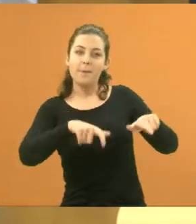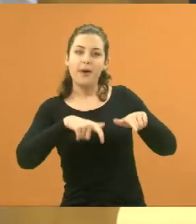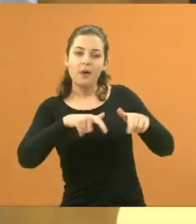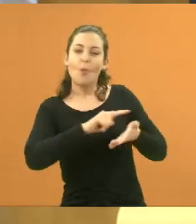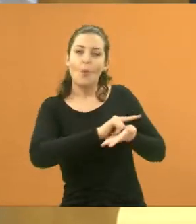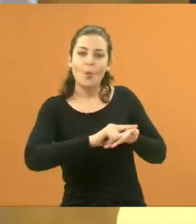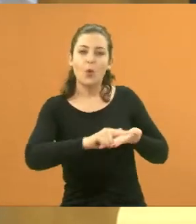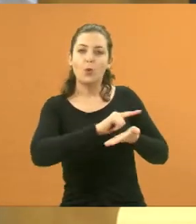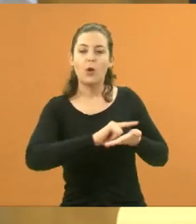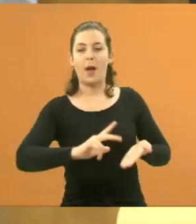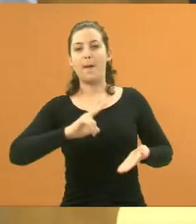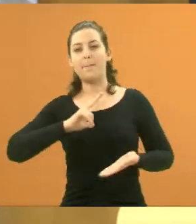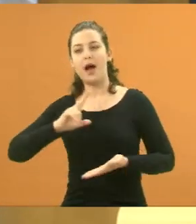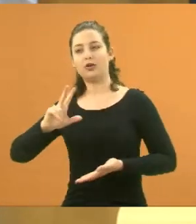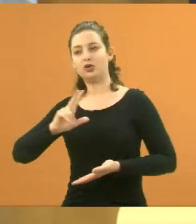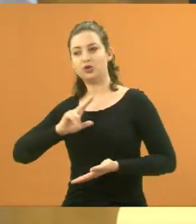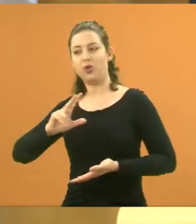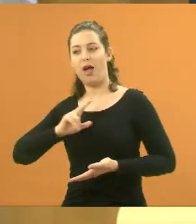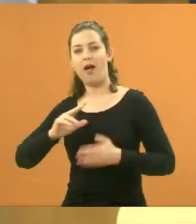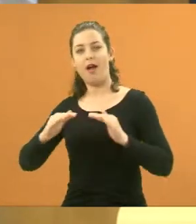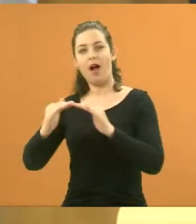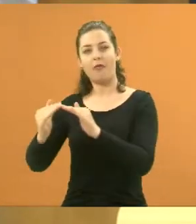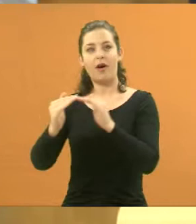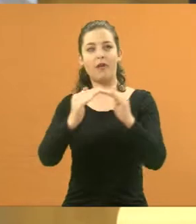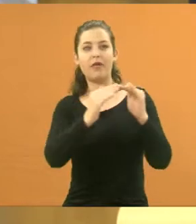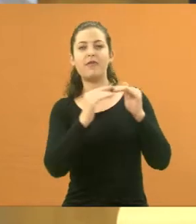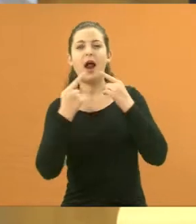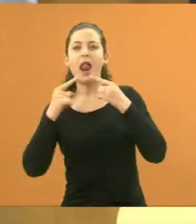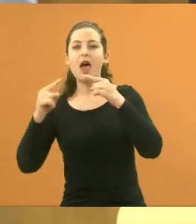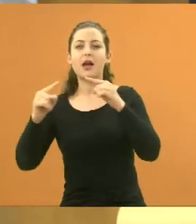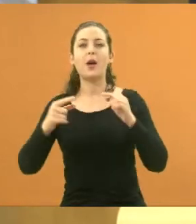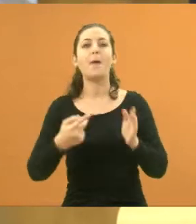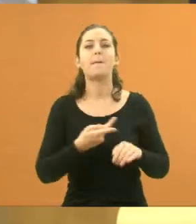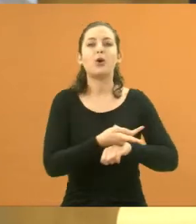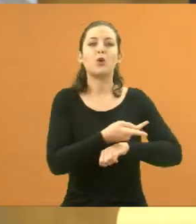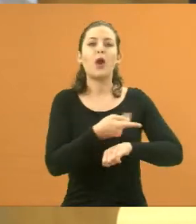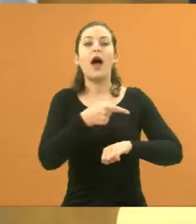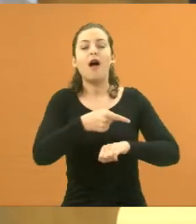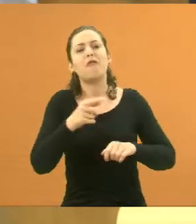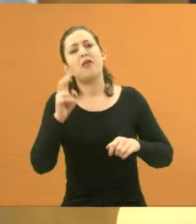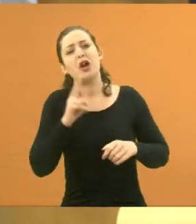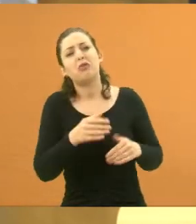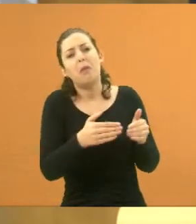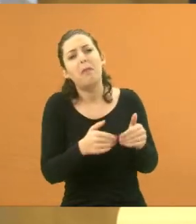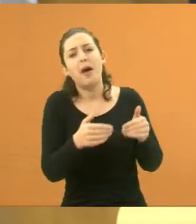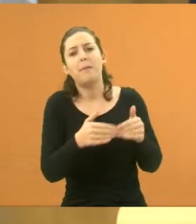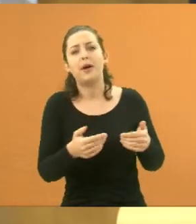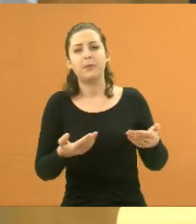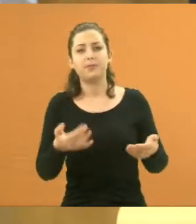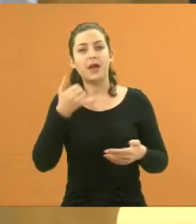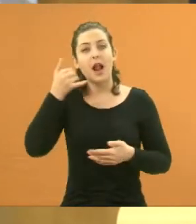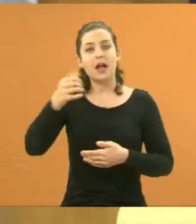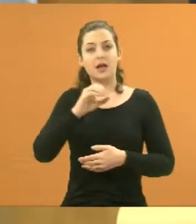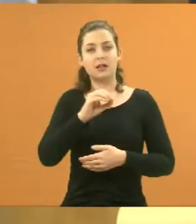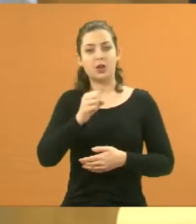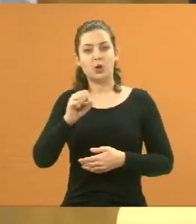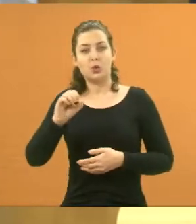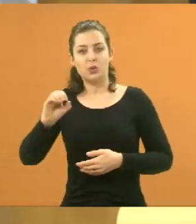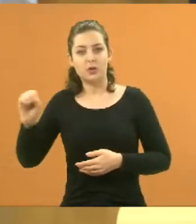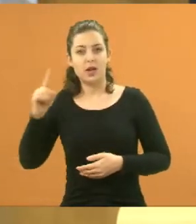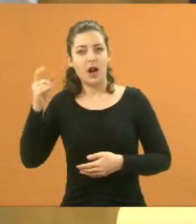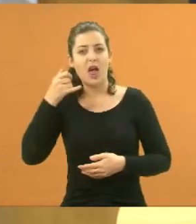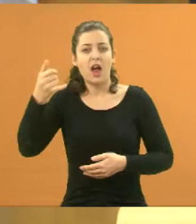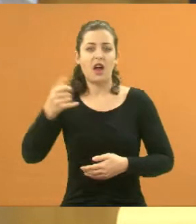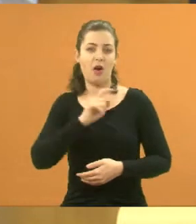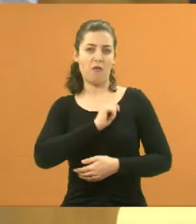particulares devido à reclamação dos vizinhos, que procuram quem? Procura o vereador, porque muitas vezes ligam no 0800, o